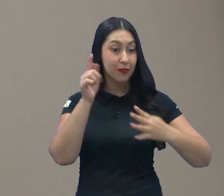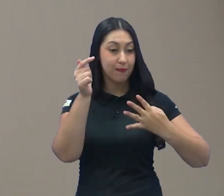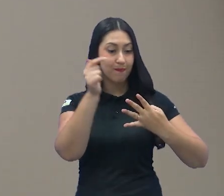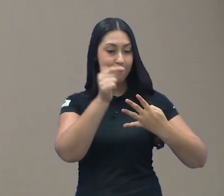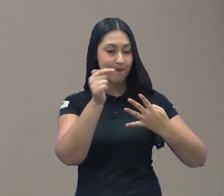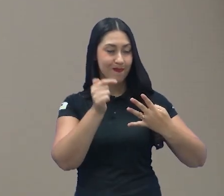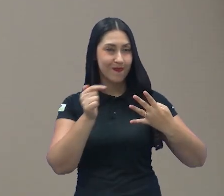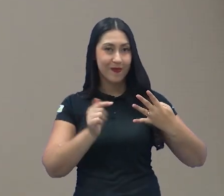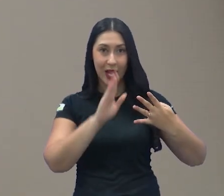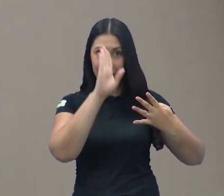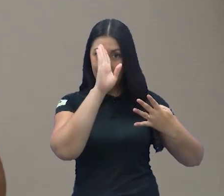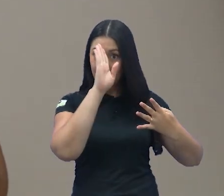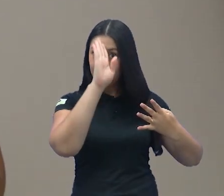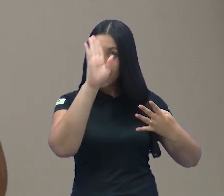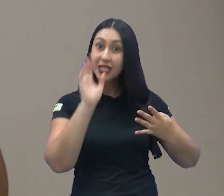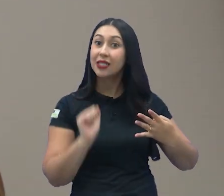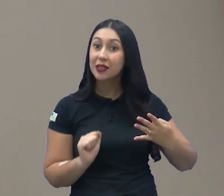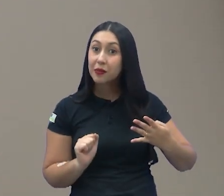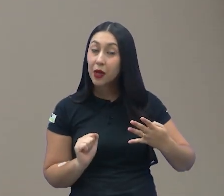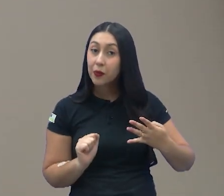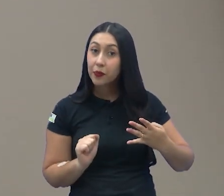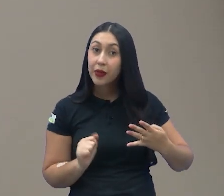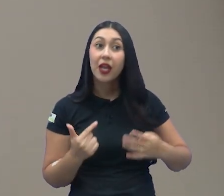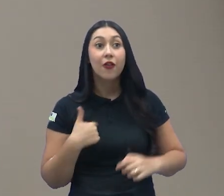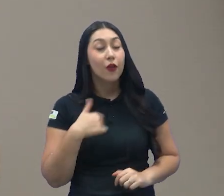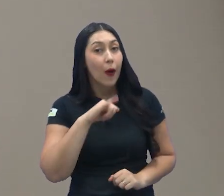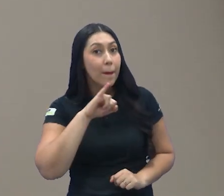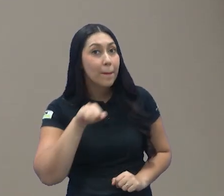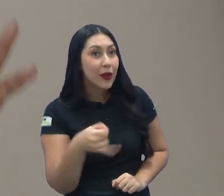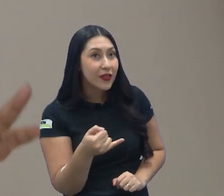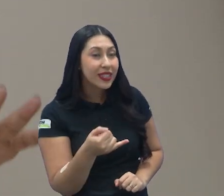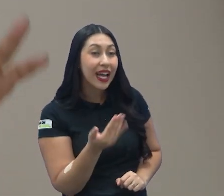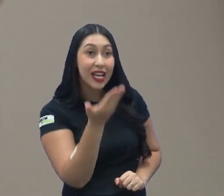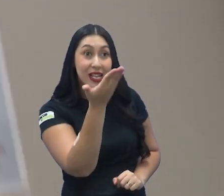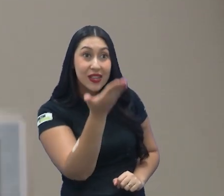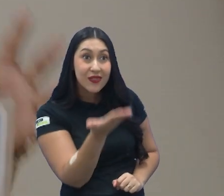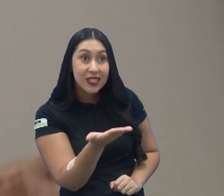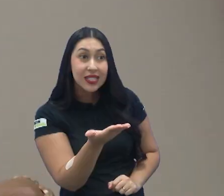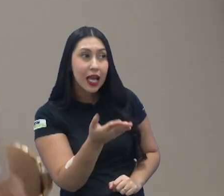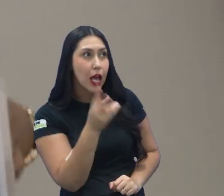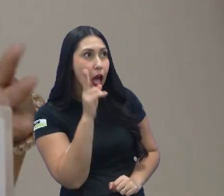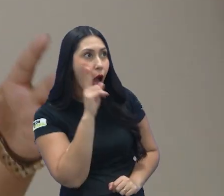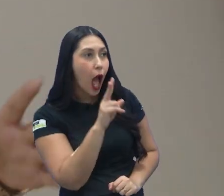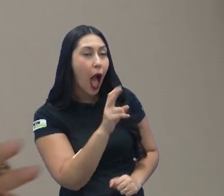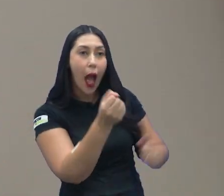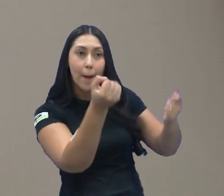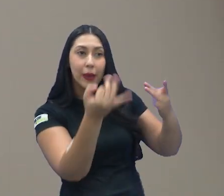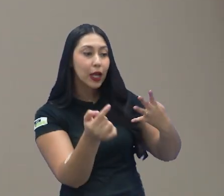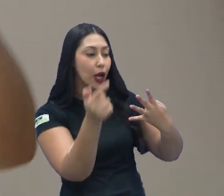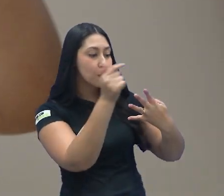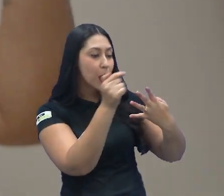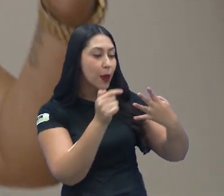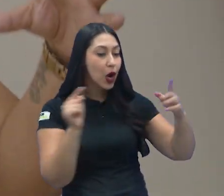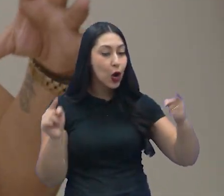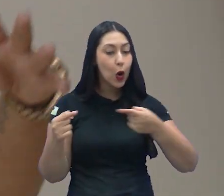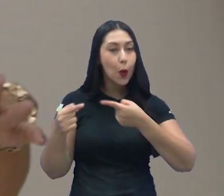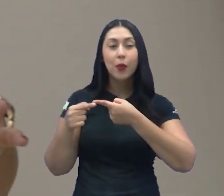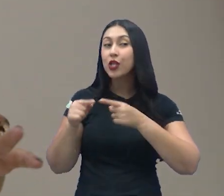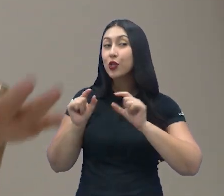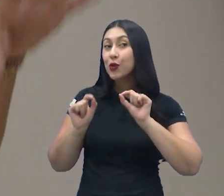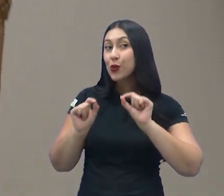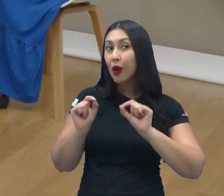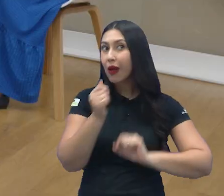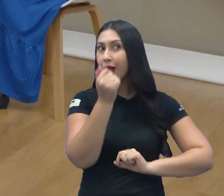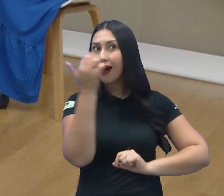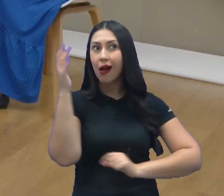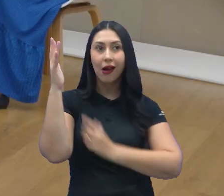de cada temperamento. Eu vou aproveitar esse quadro, Del, aí a gente confere o quadro e você me fala aí qual que está ligado com terra, com fogo, com ar,